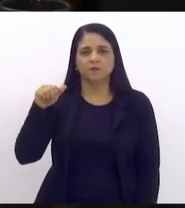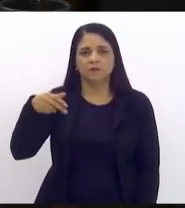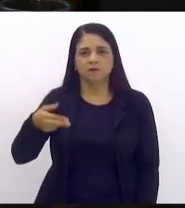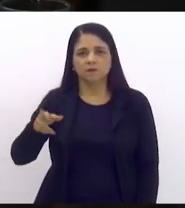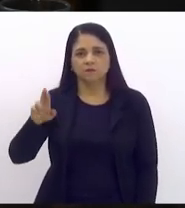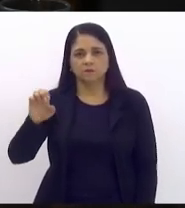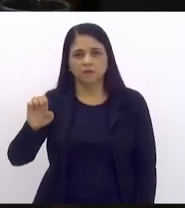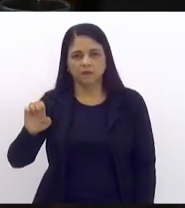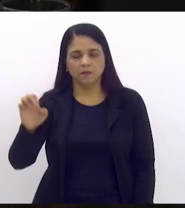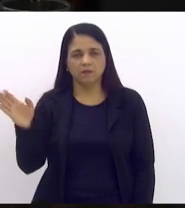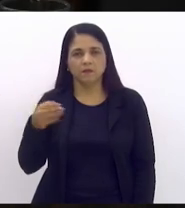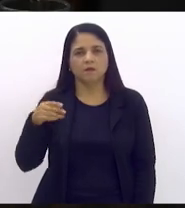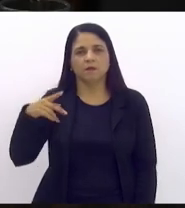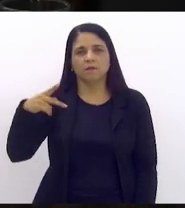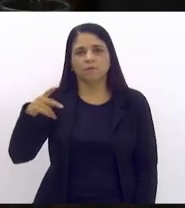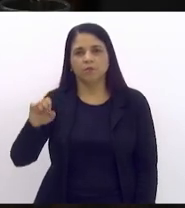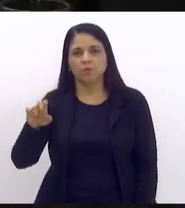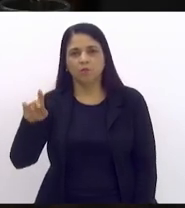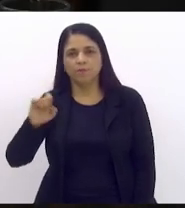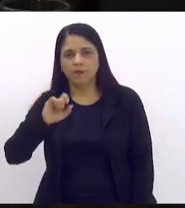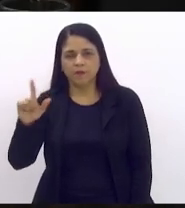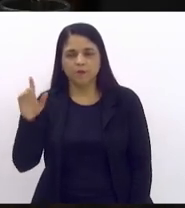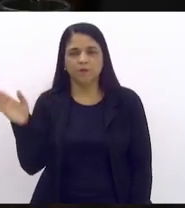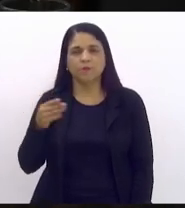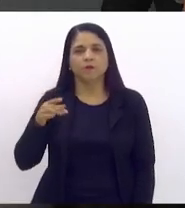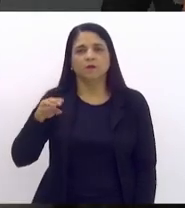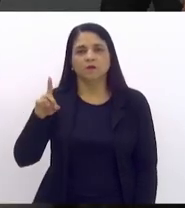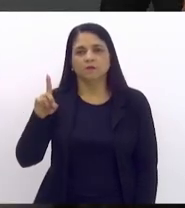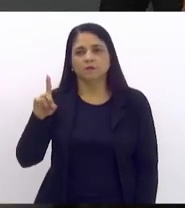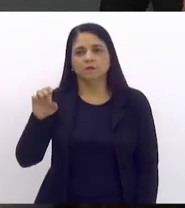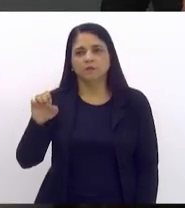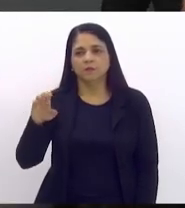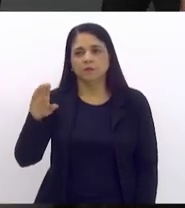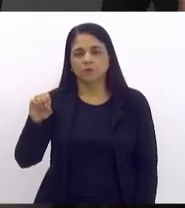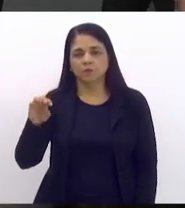André Correia, Felipe Pobel, doutor Deodalto.